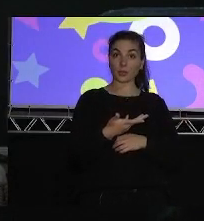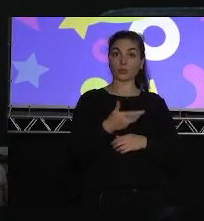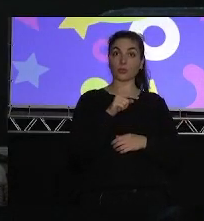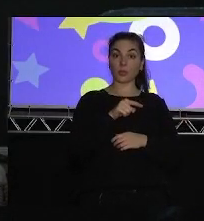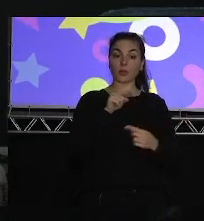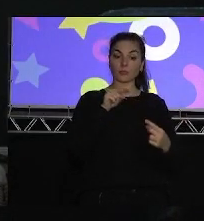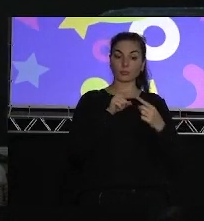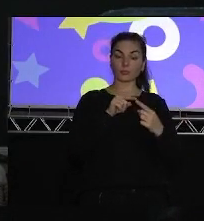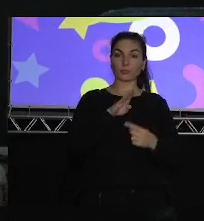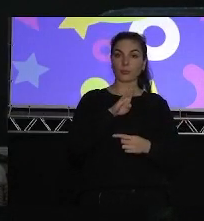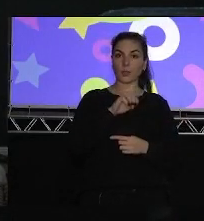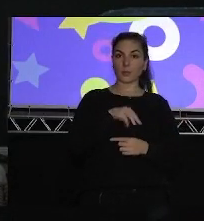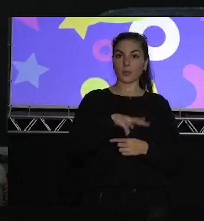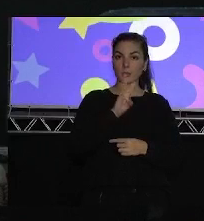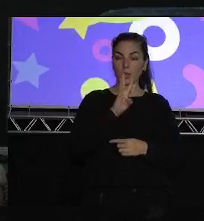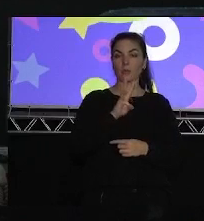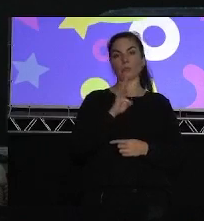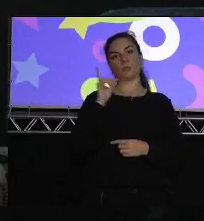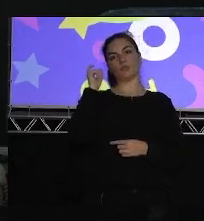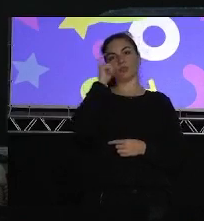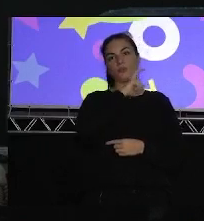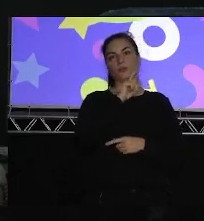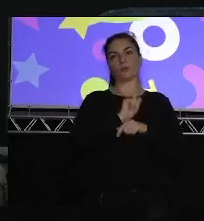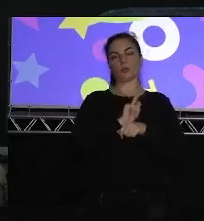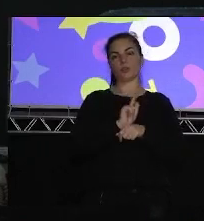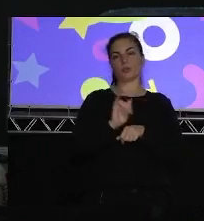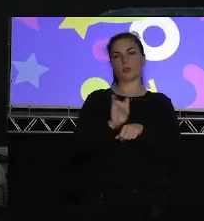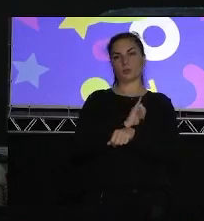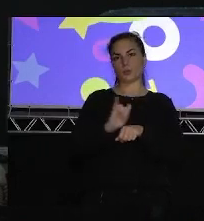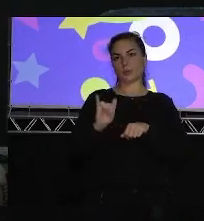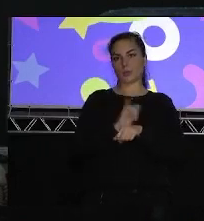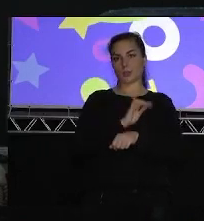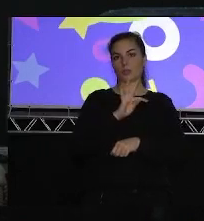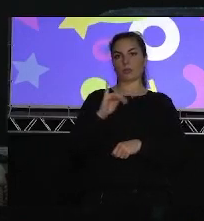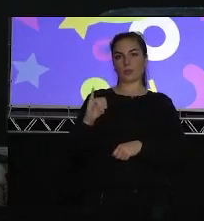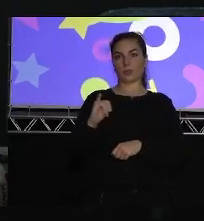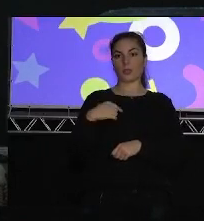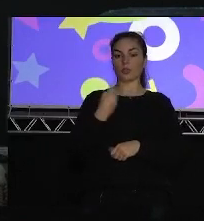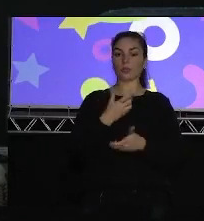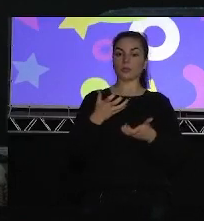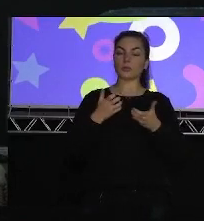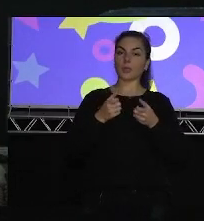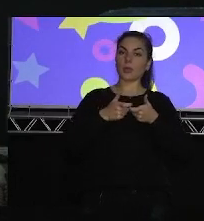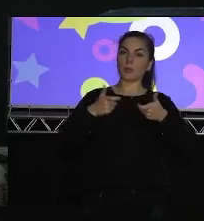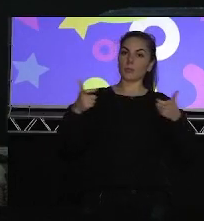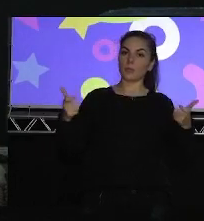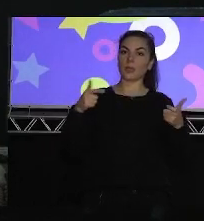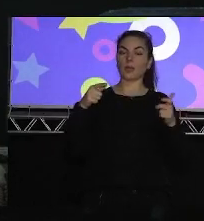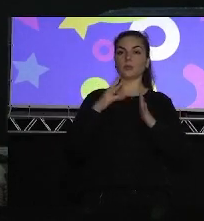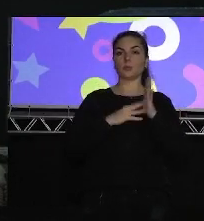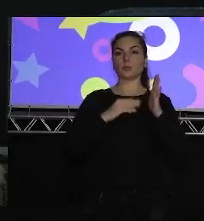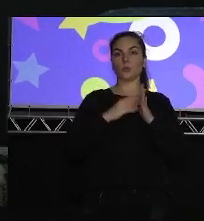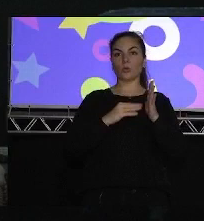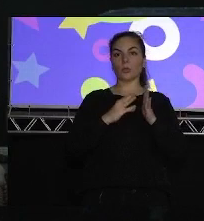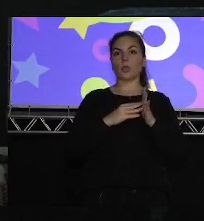oferecer, dificulta a gestão estratégica da TI. Então, a gente quer criar esse modelo, já está com ele